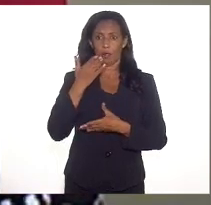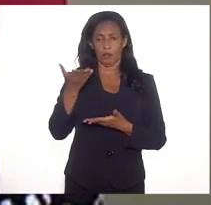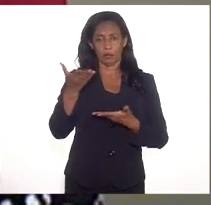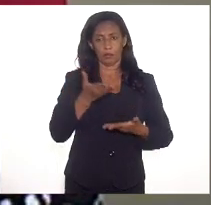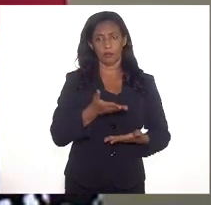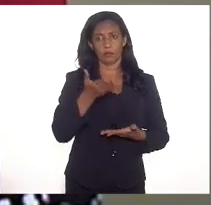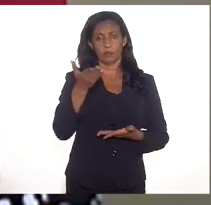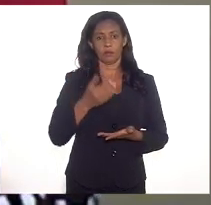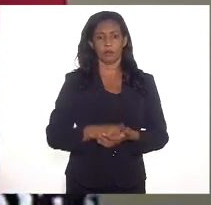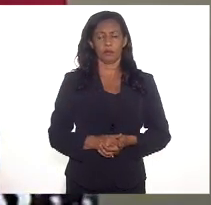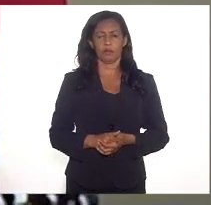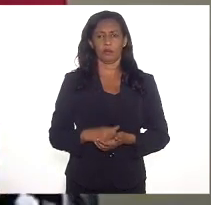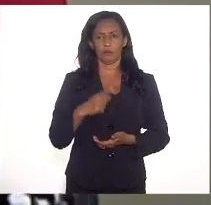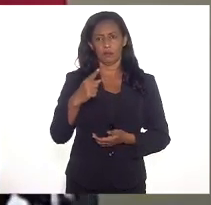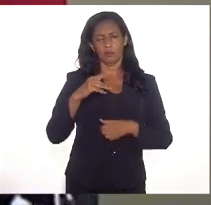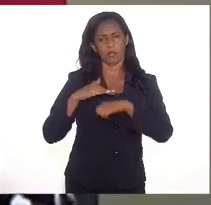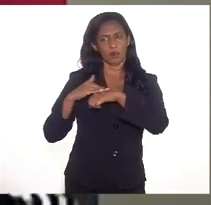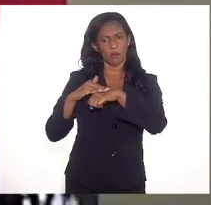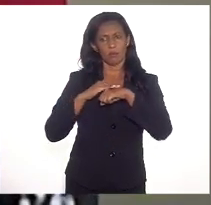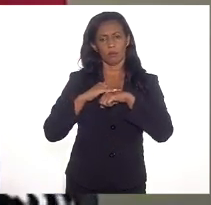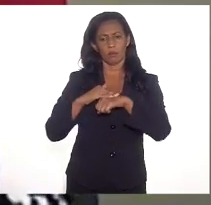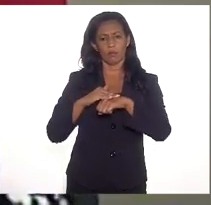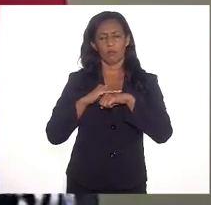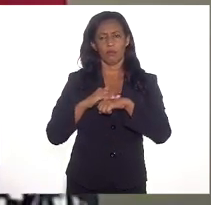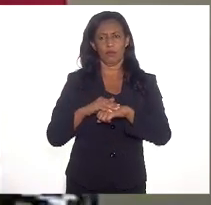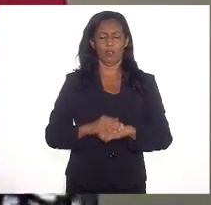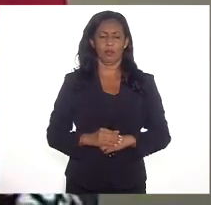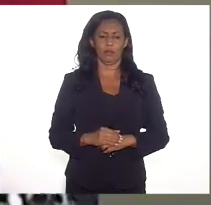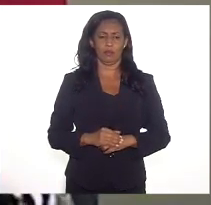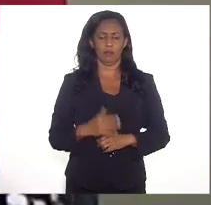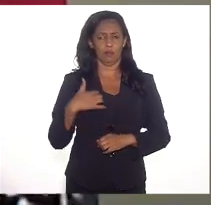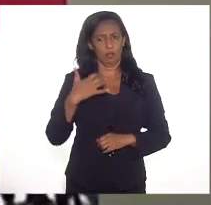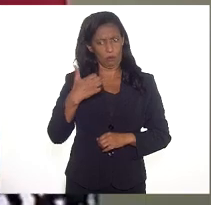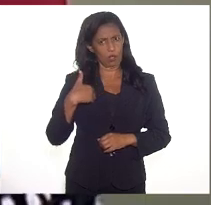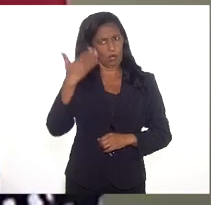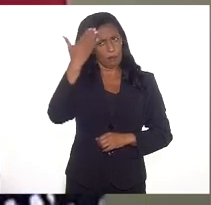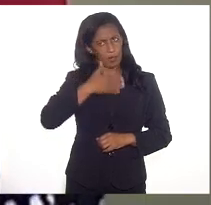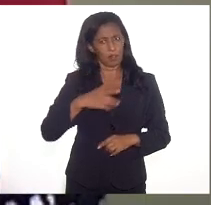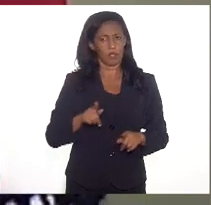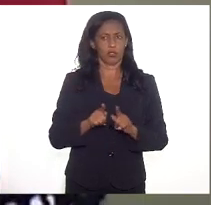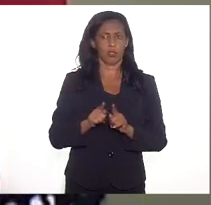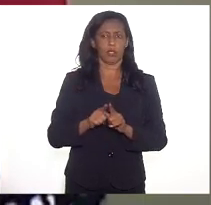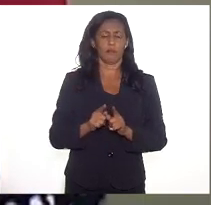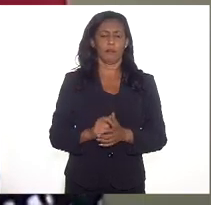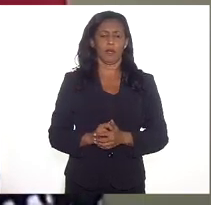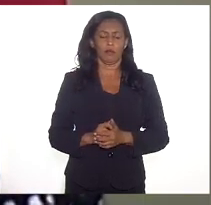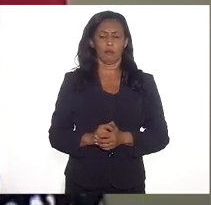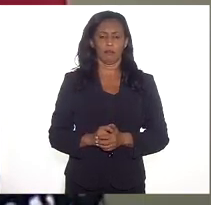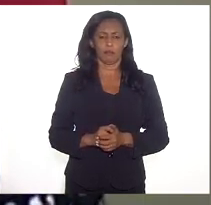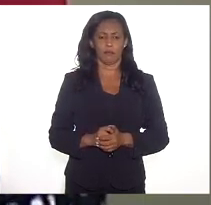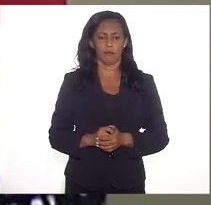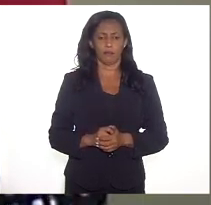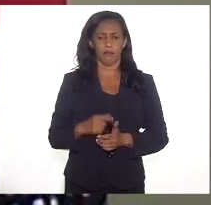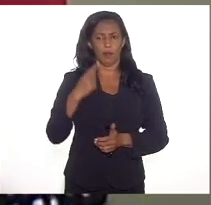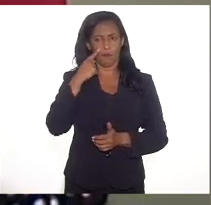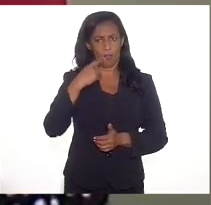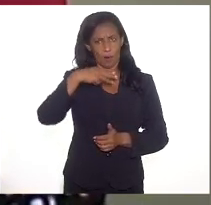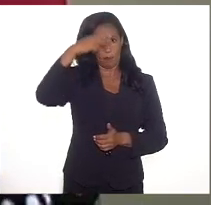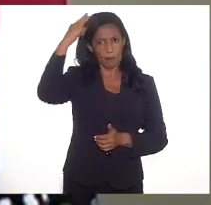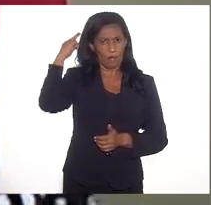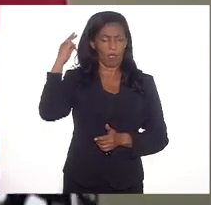Excelência para intermediar essa reunião. Eu gostaria de estar presente também, vendo da possibilidade do deputado Márcio Pacheco